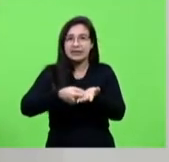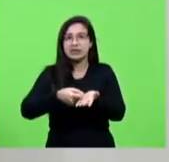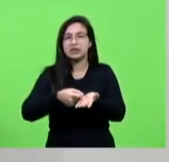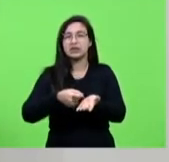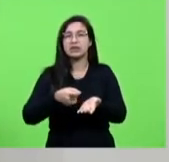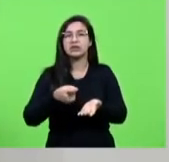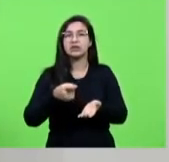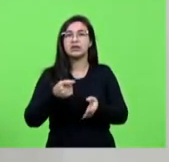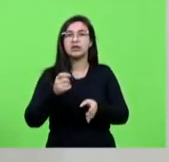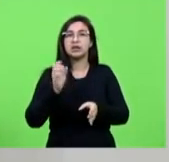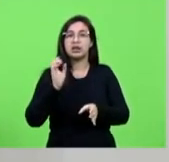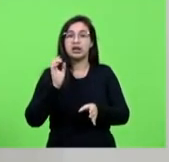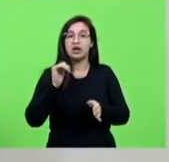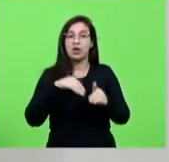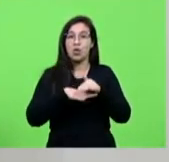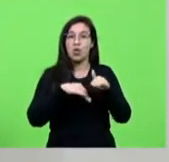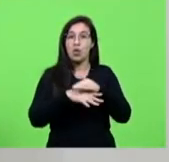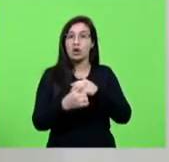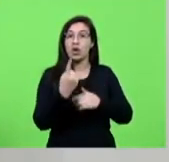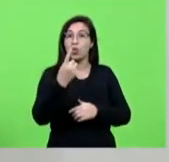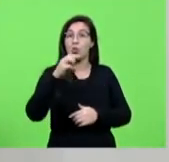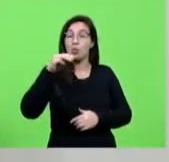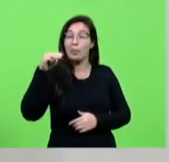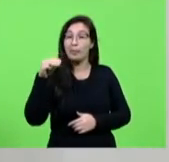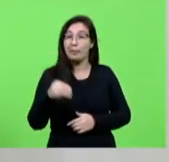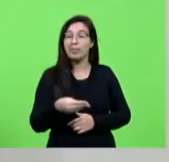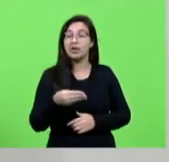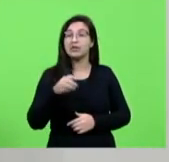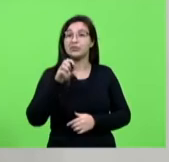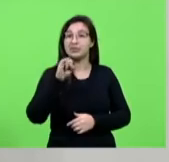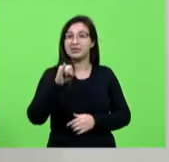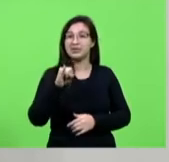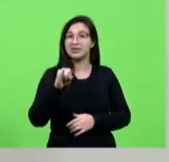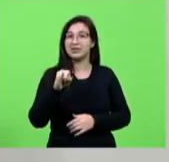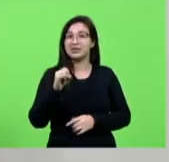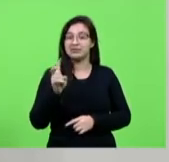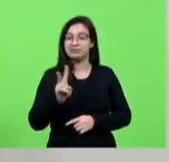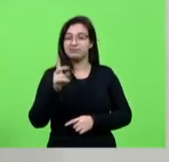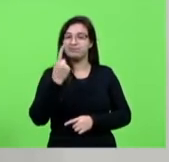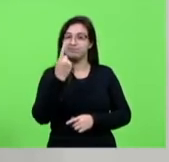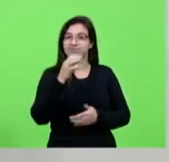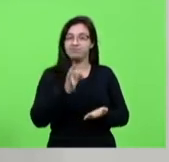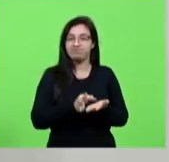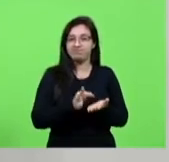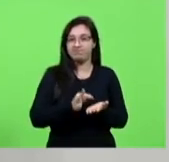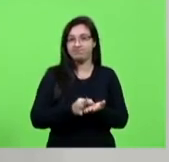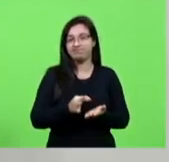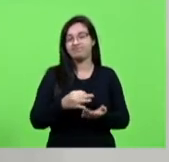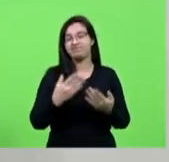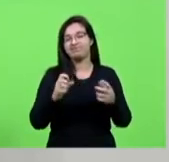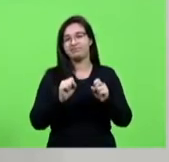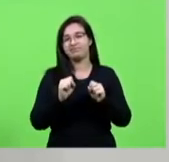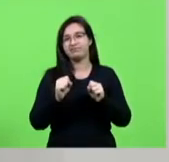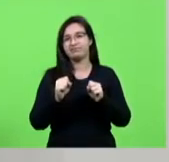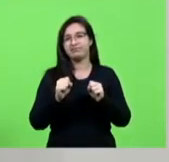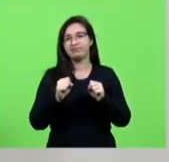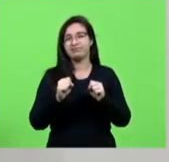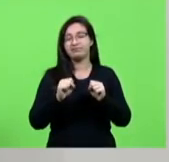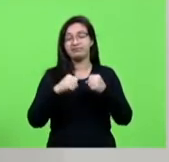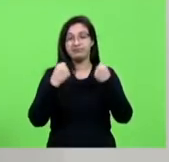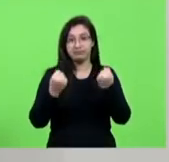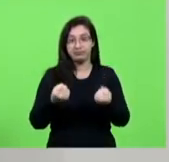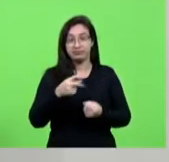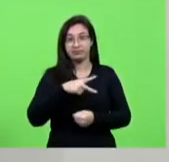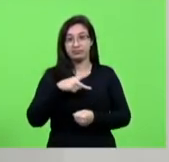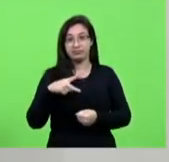quem valoriza 1 centavo. E nós fizemos isso e quem está à frente do poder público tem a obrigação de fazer isso. Dito isso,